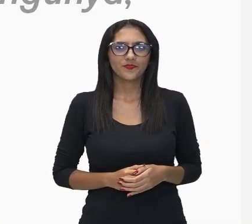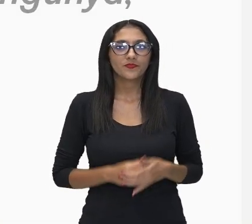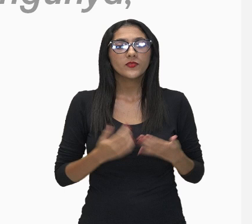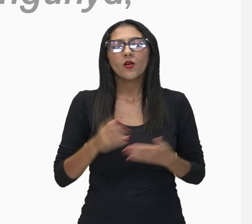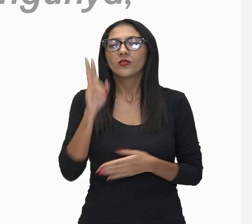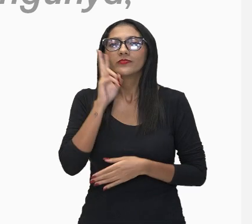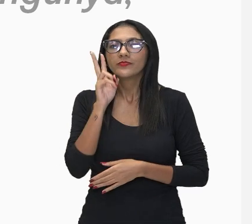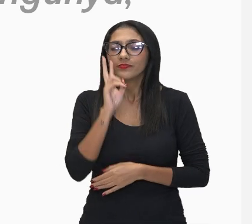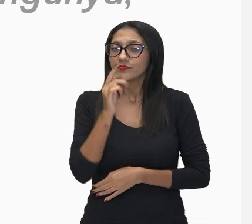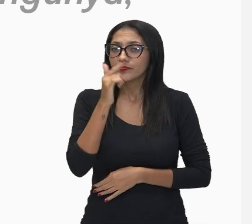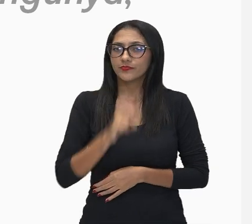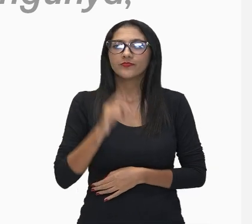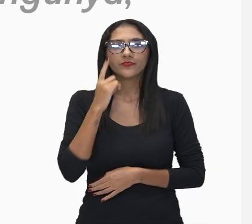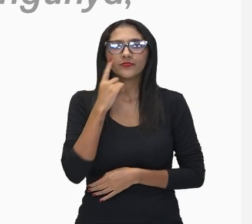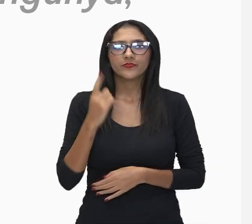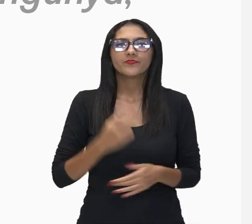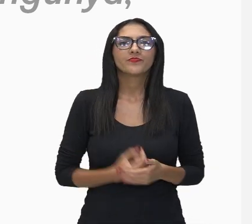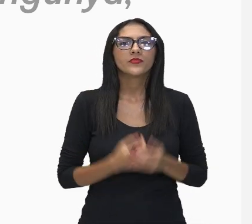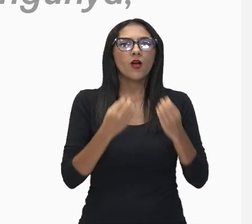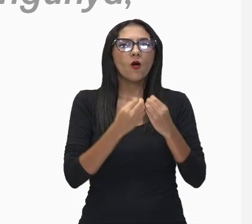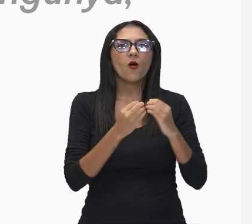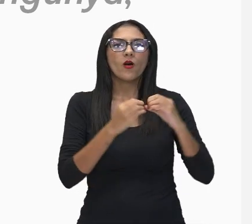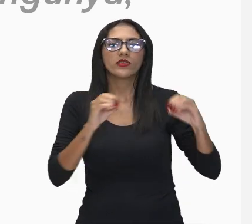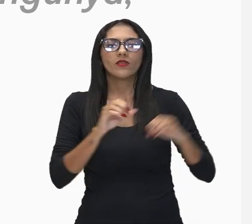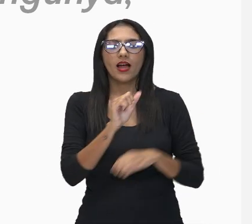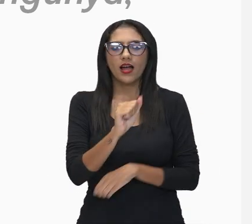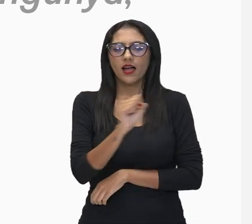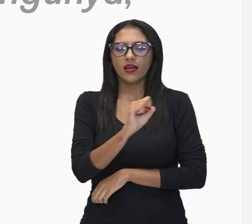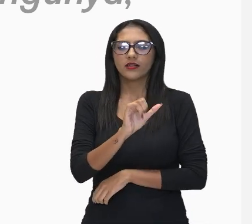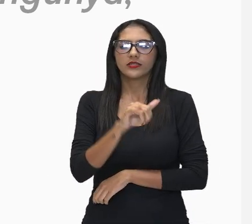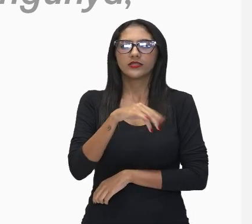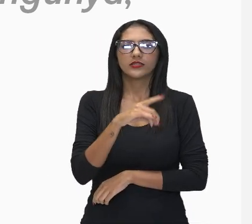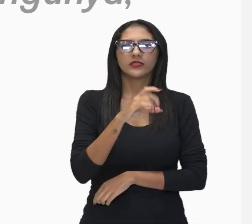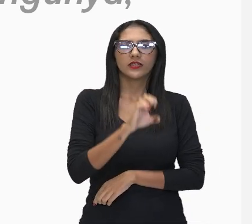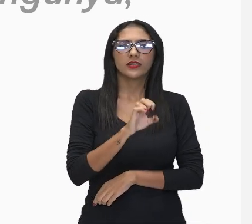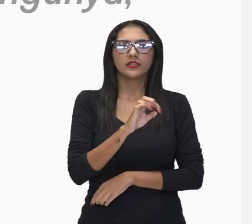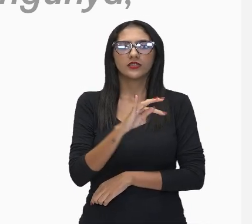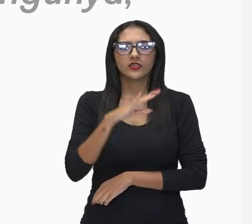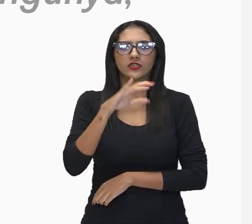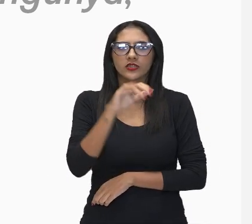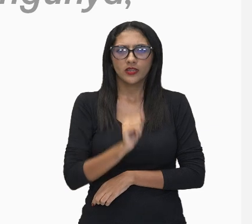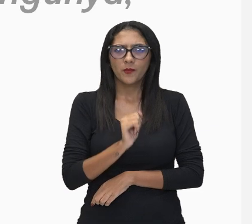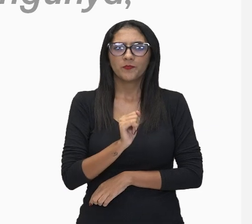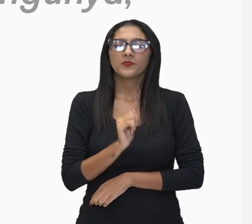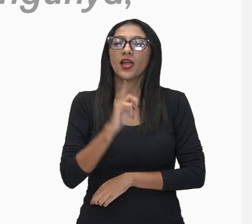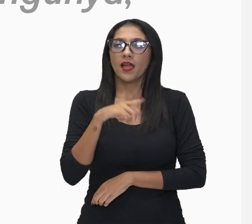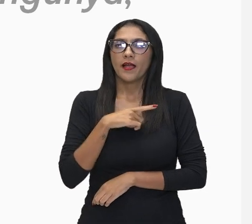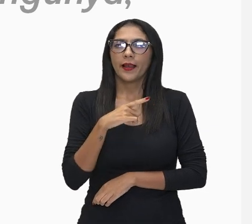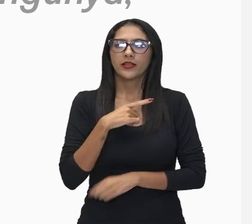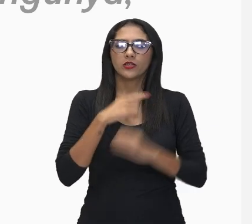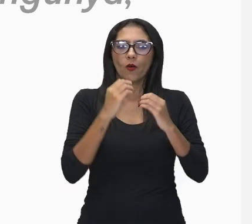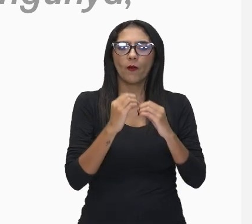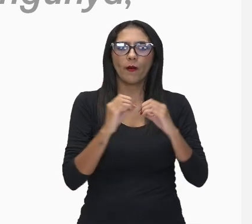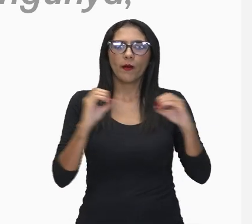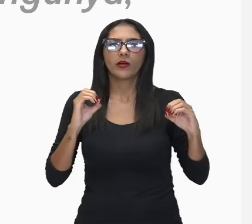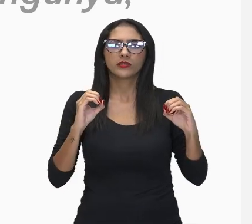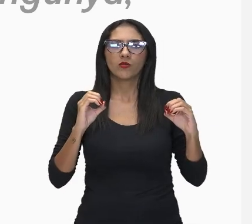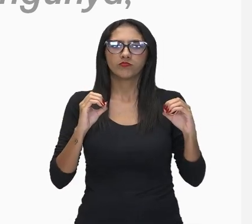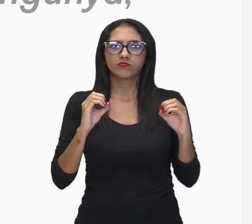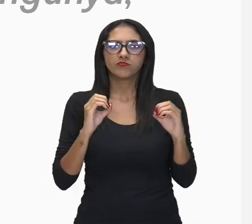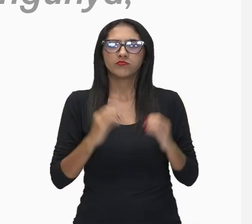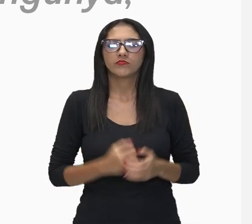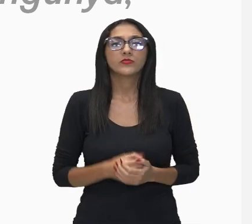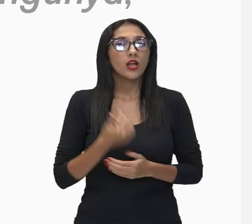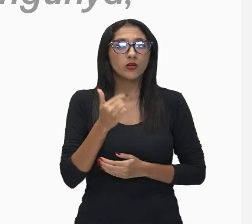coordenada assindética, ela é um tipo de oração que se liga, né? Liga-se à outra sem a presença